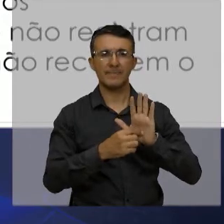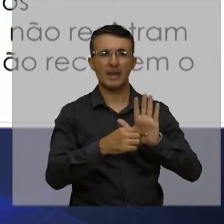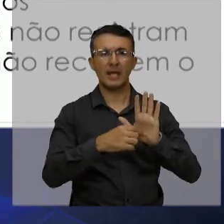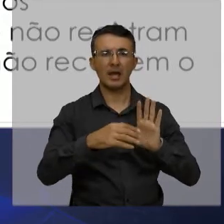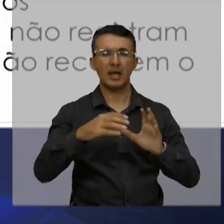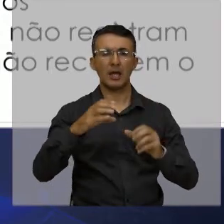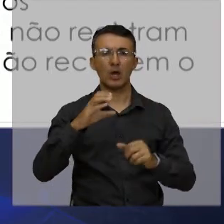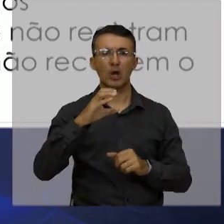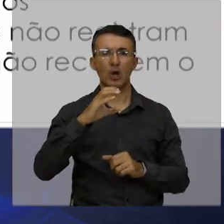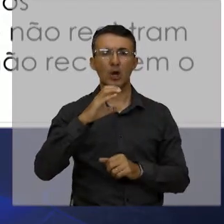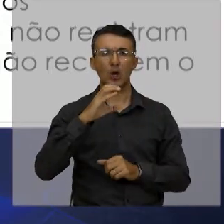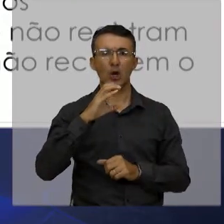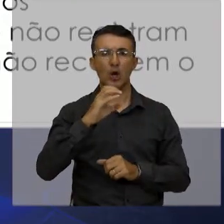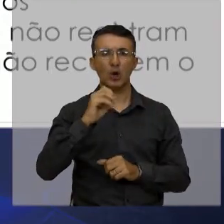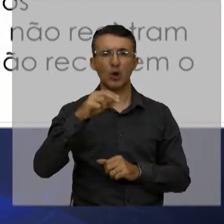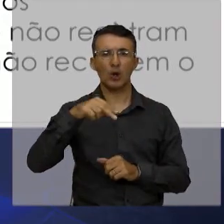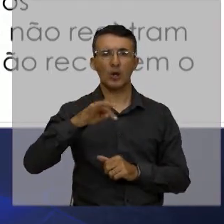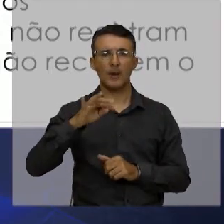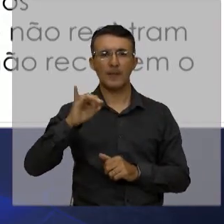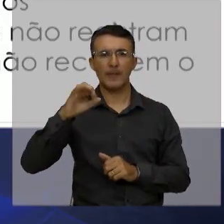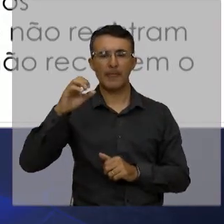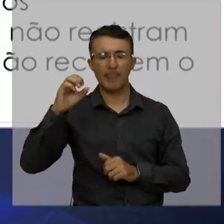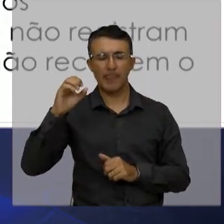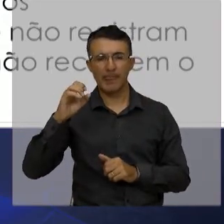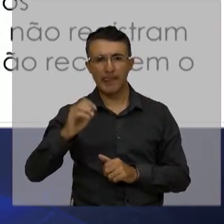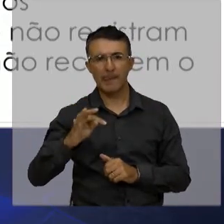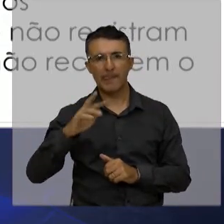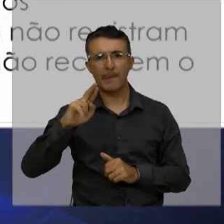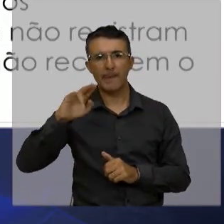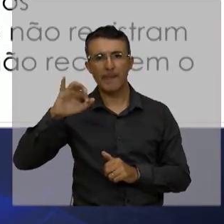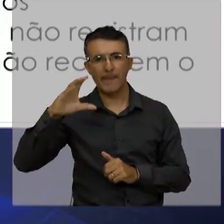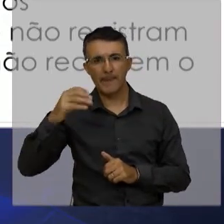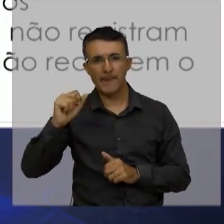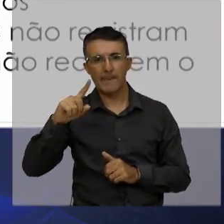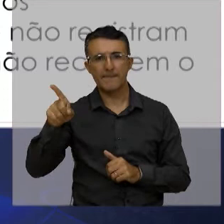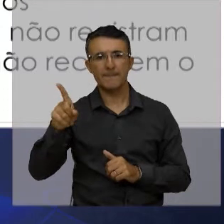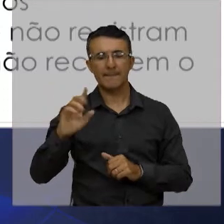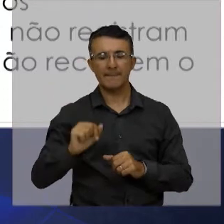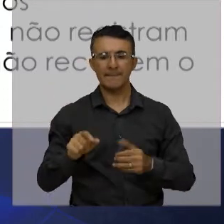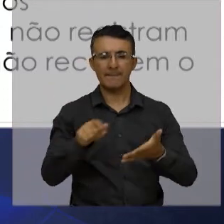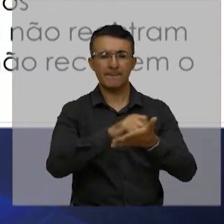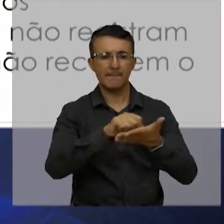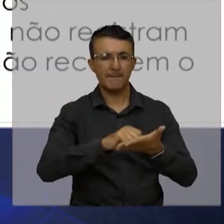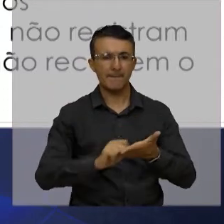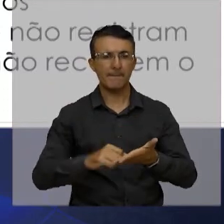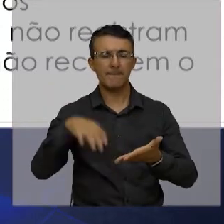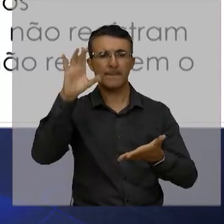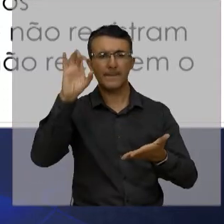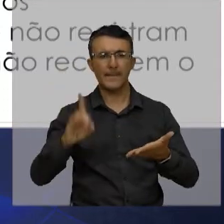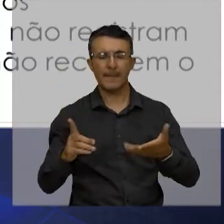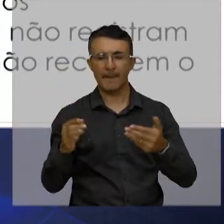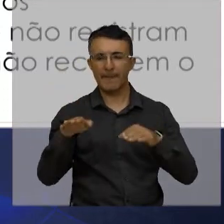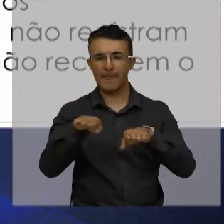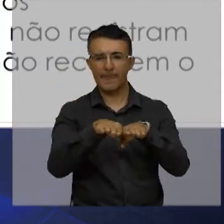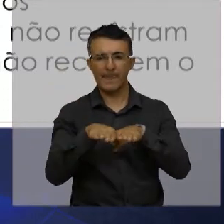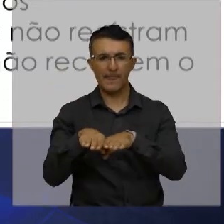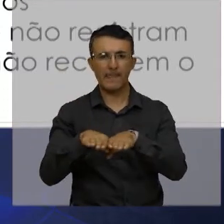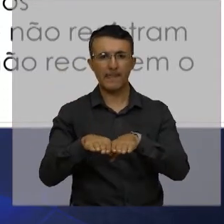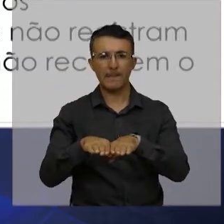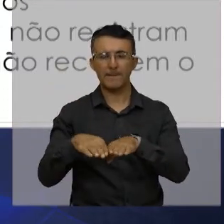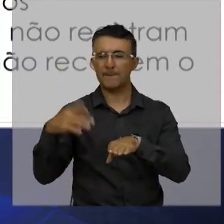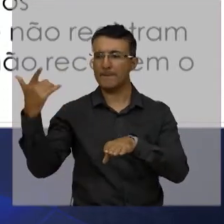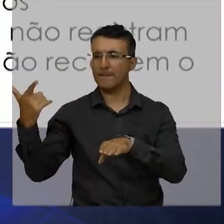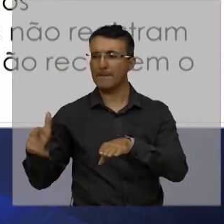66/2012, conhecida como a PEC das Domésticas, estabelecia direitos iguais às demais